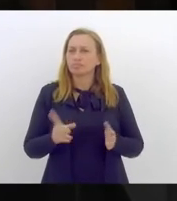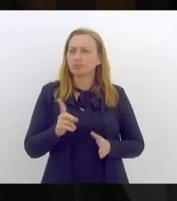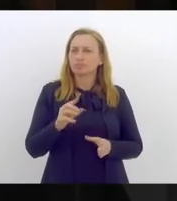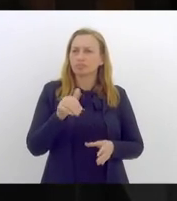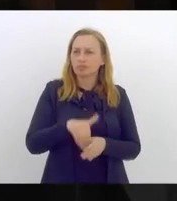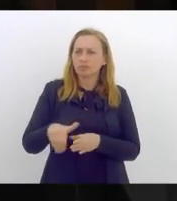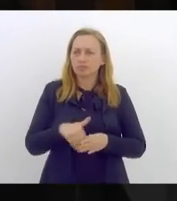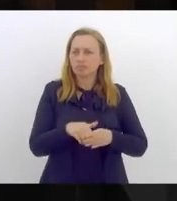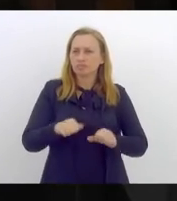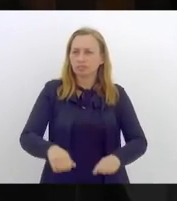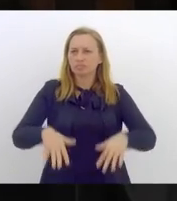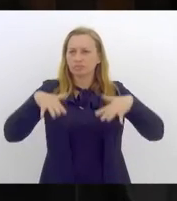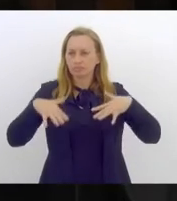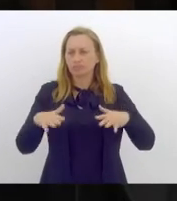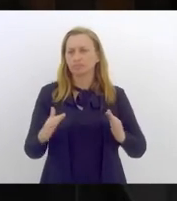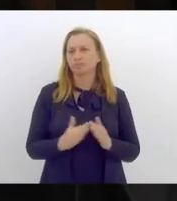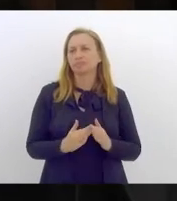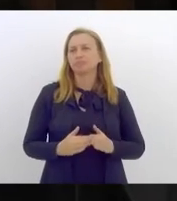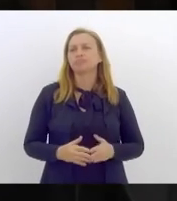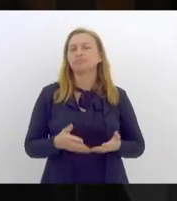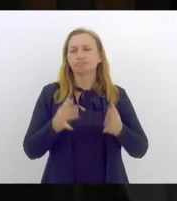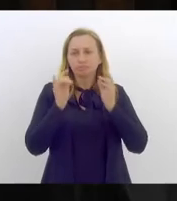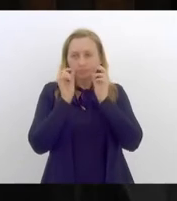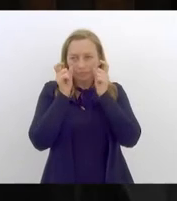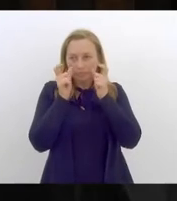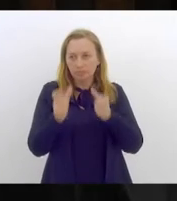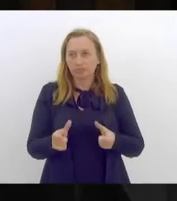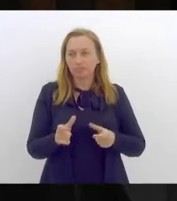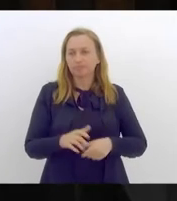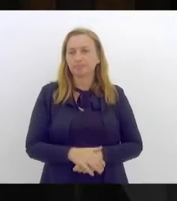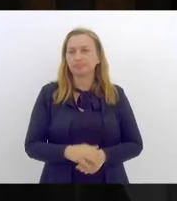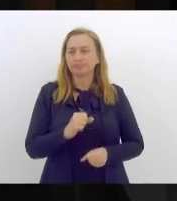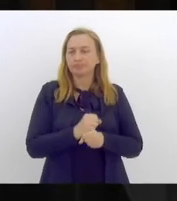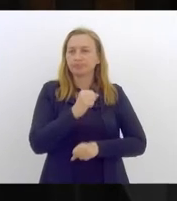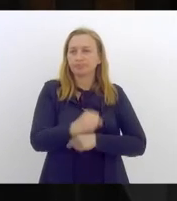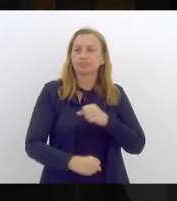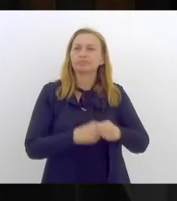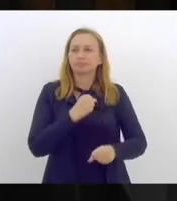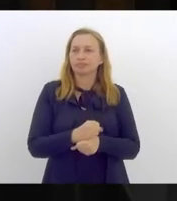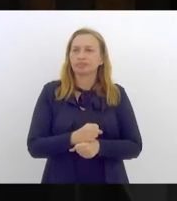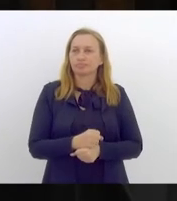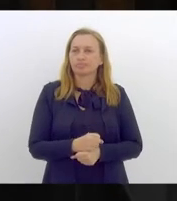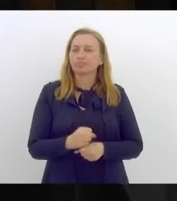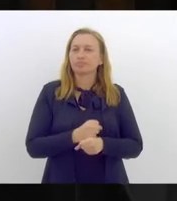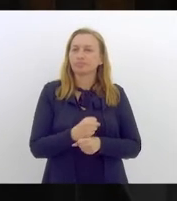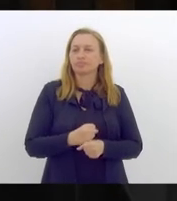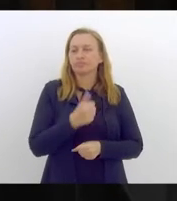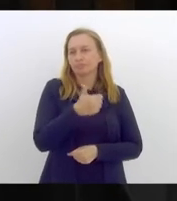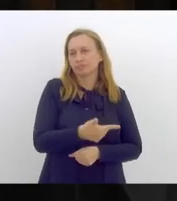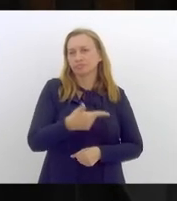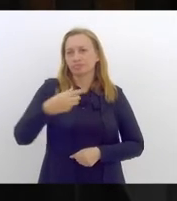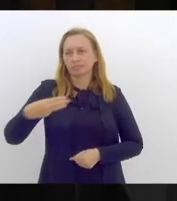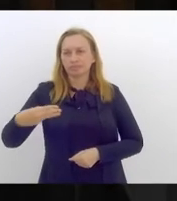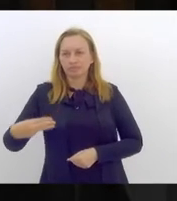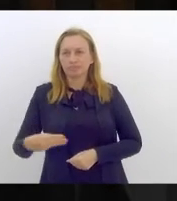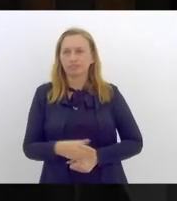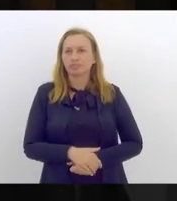pelo plenário dessa casa. Eu quero chamar a atenção que no ano que vem, ano de 2023,